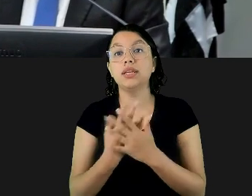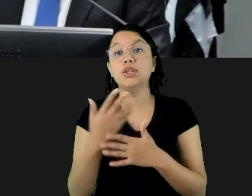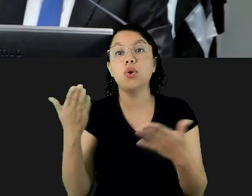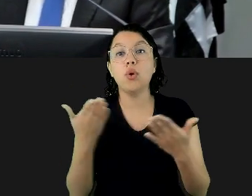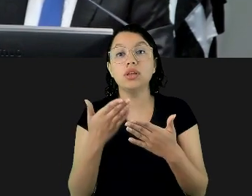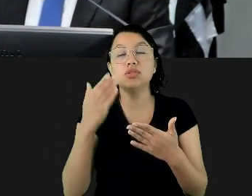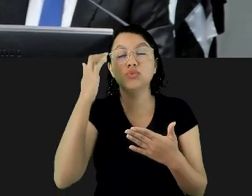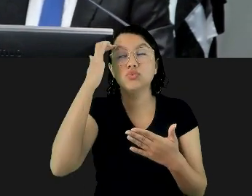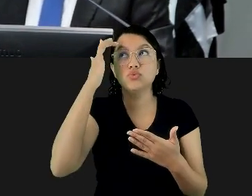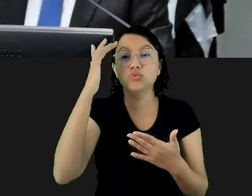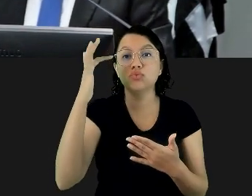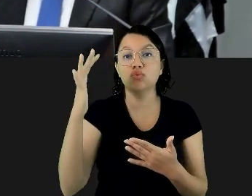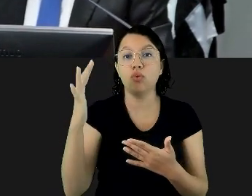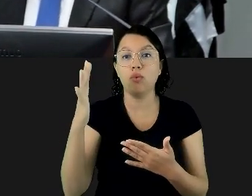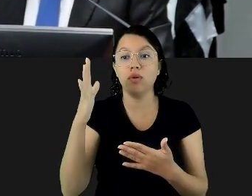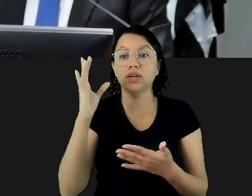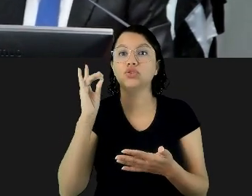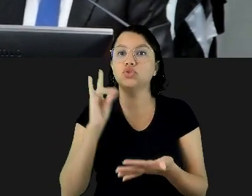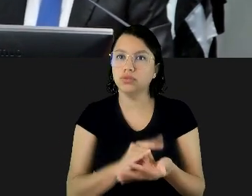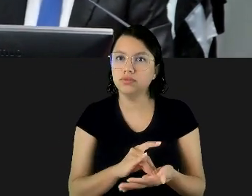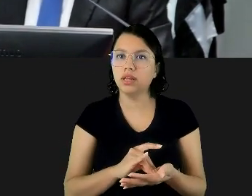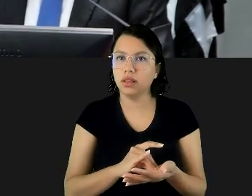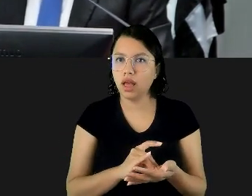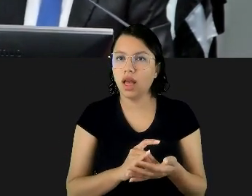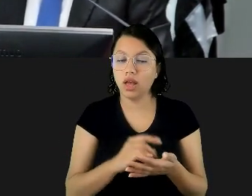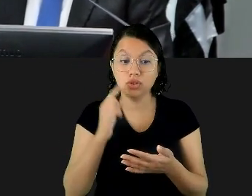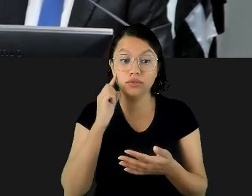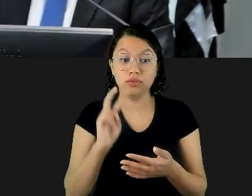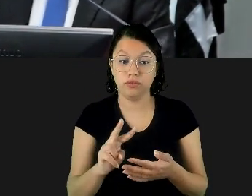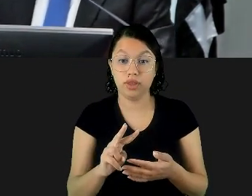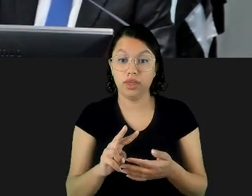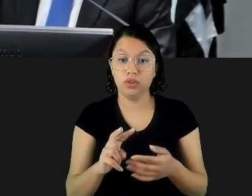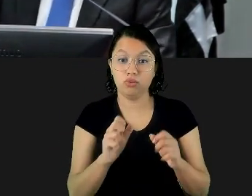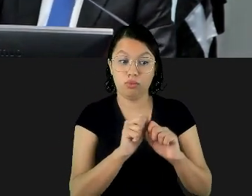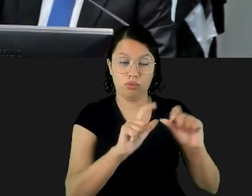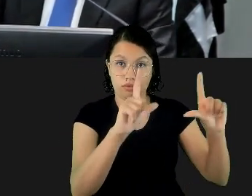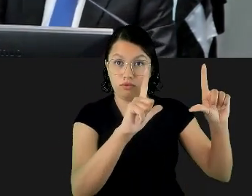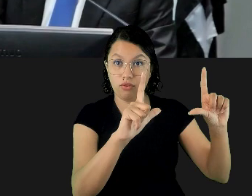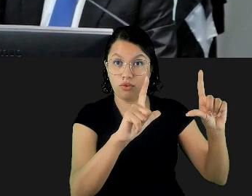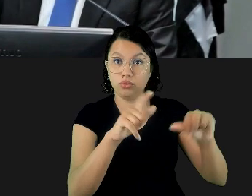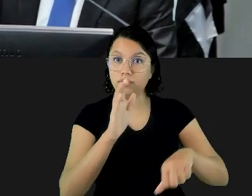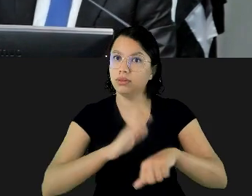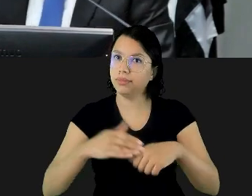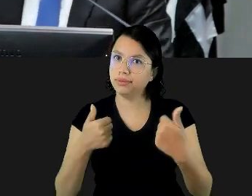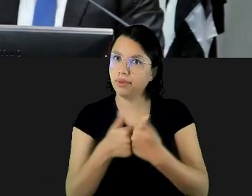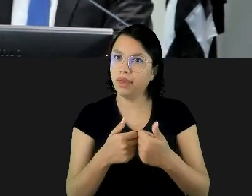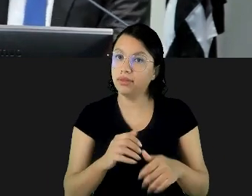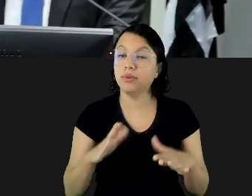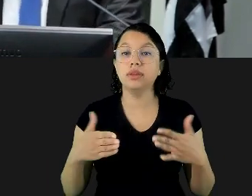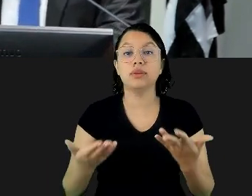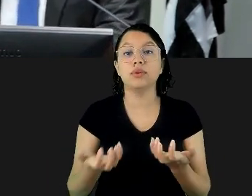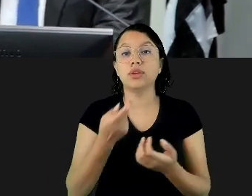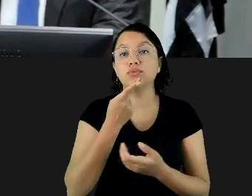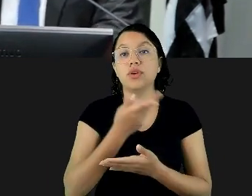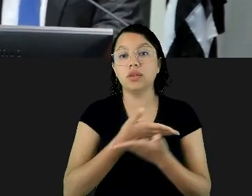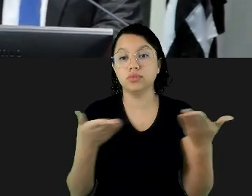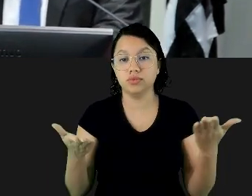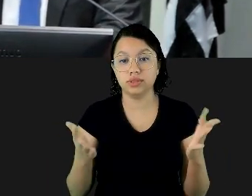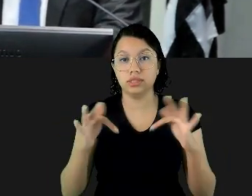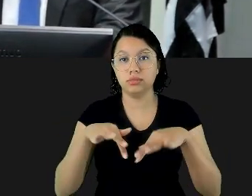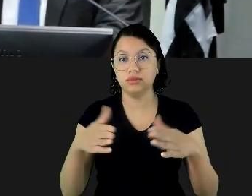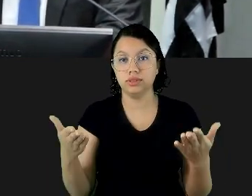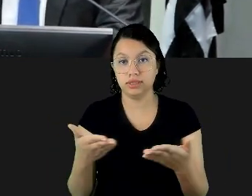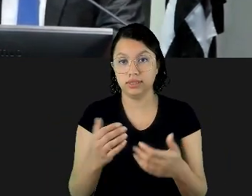que realmente, pelo mapa que vocês viram, é bem mais perto. Então, eu quero dizer para vocês, para finalizar, o